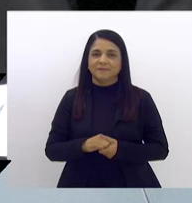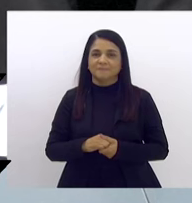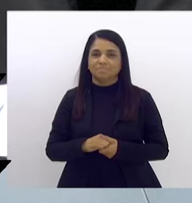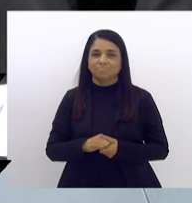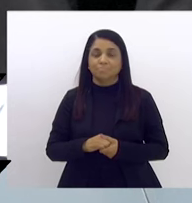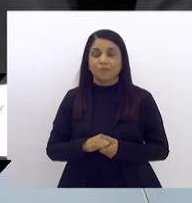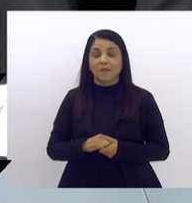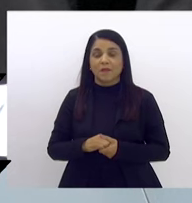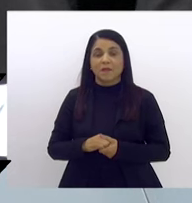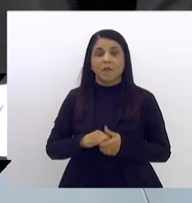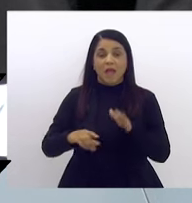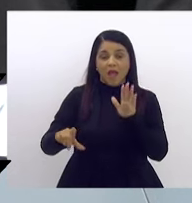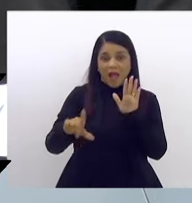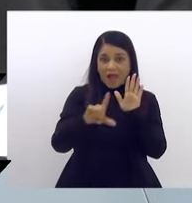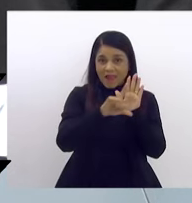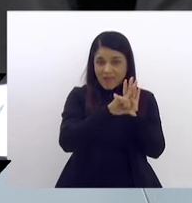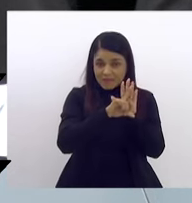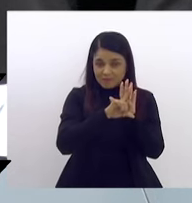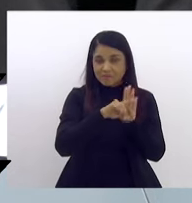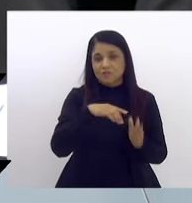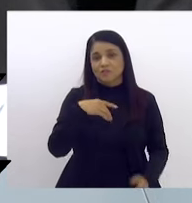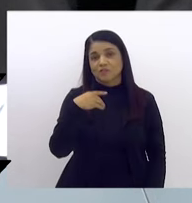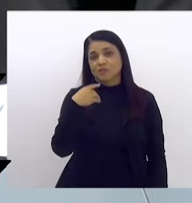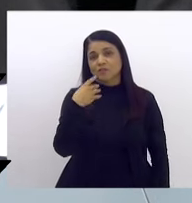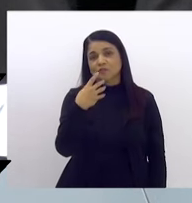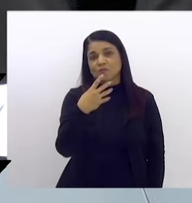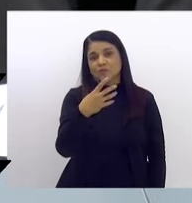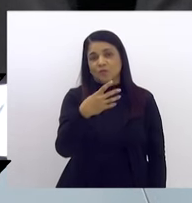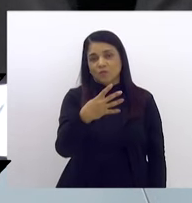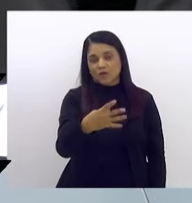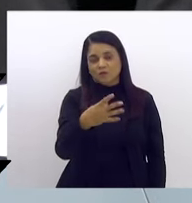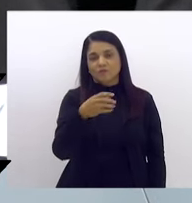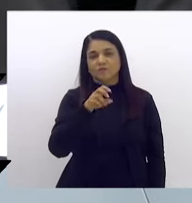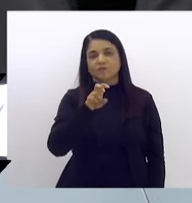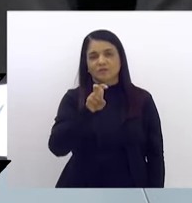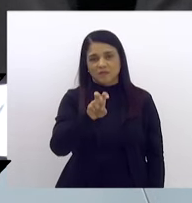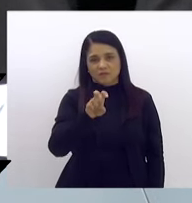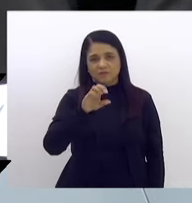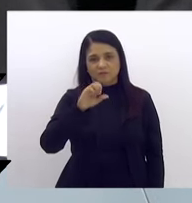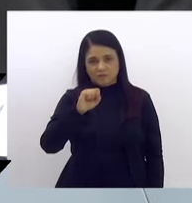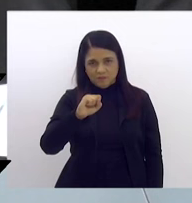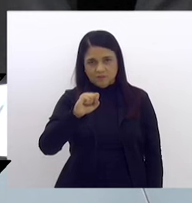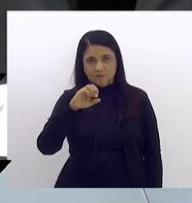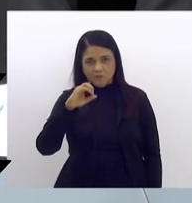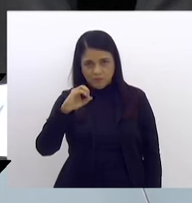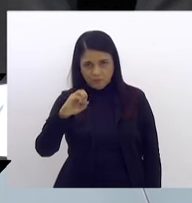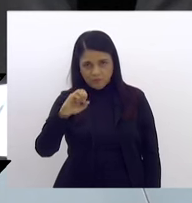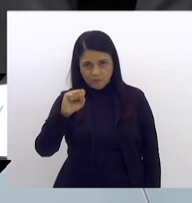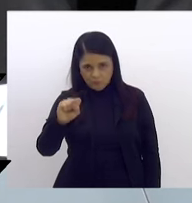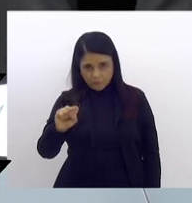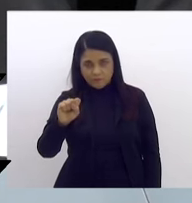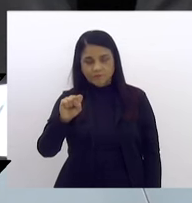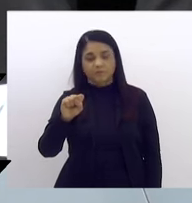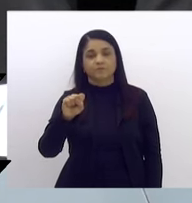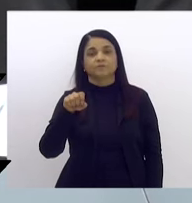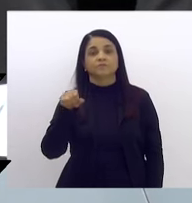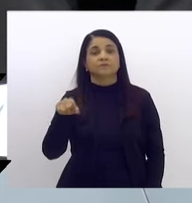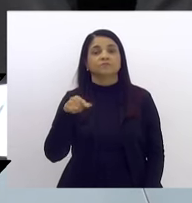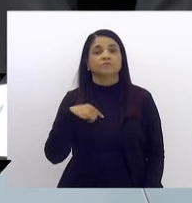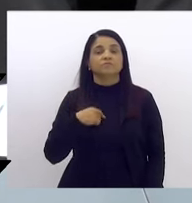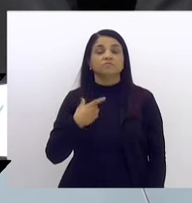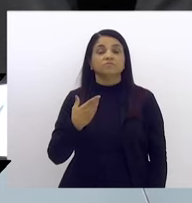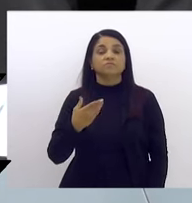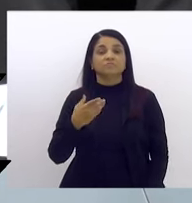pegou a lei 4508 de 2005 da governadora Rosinha Garotinho e resolveu